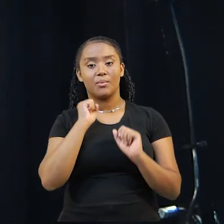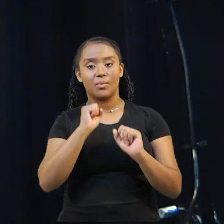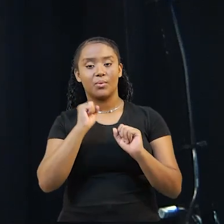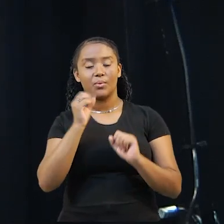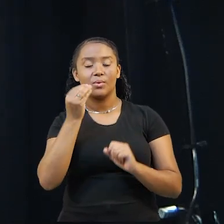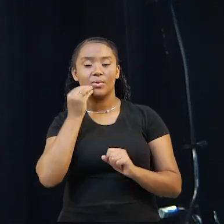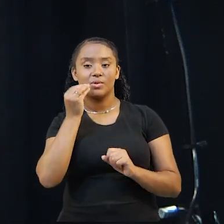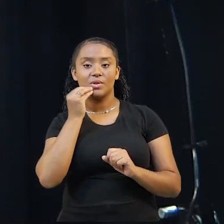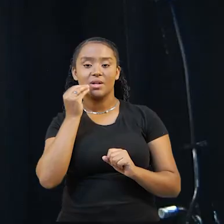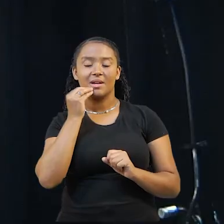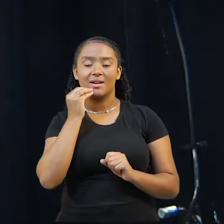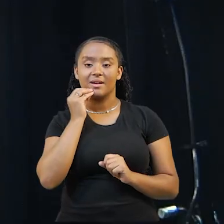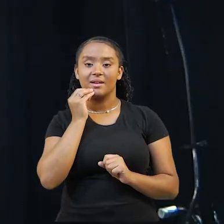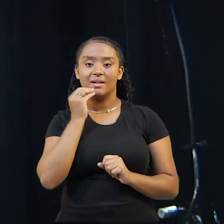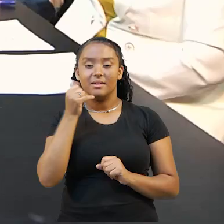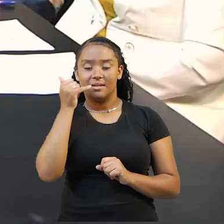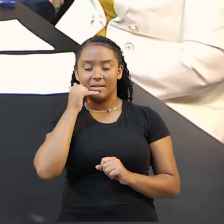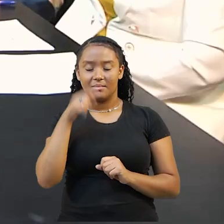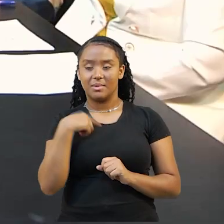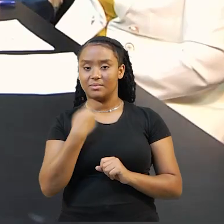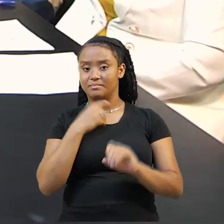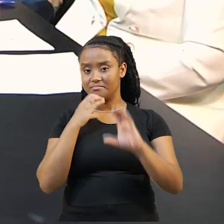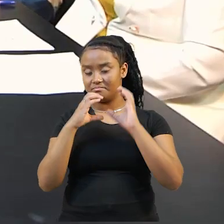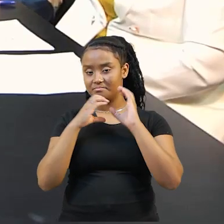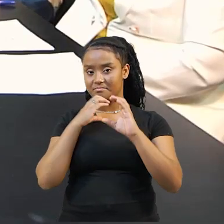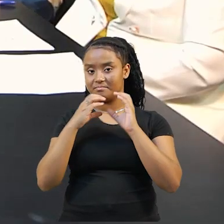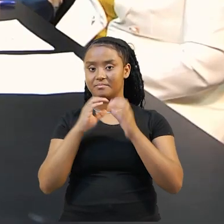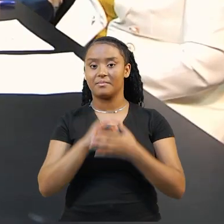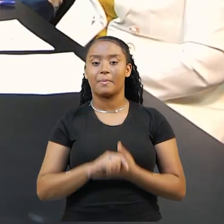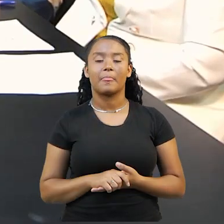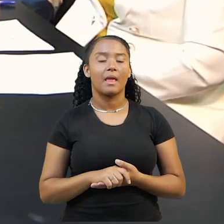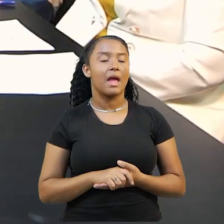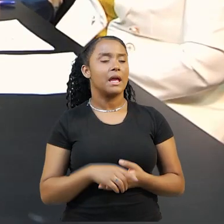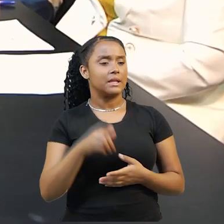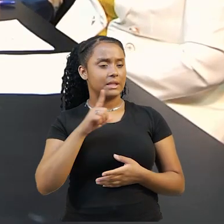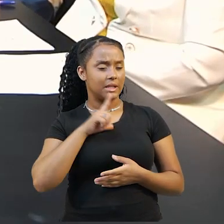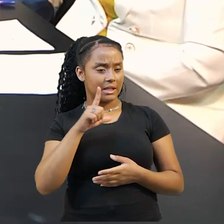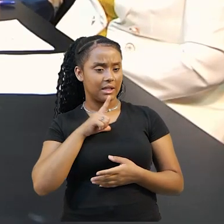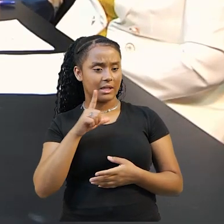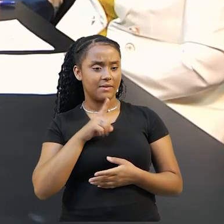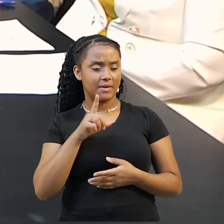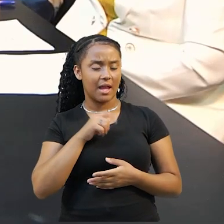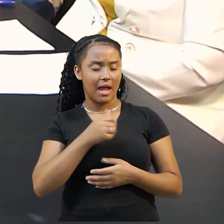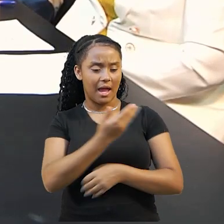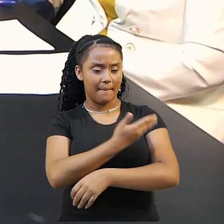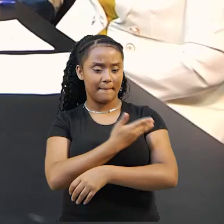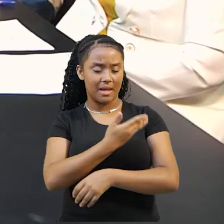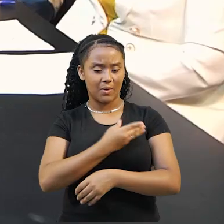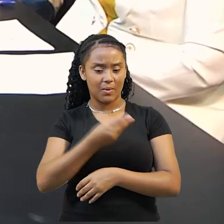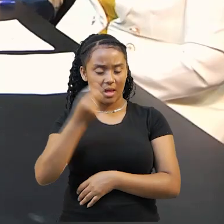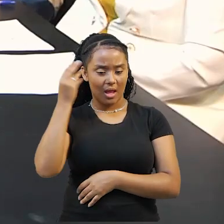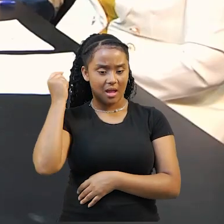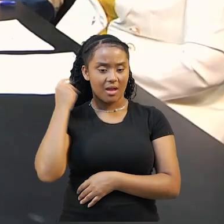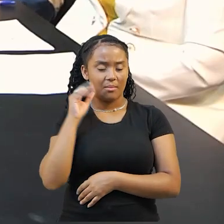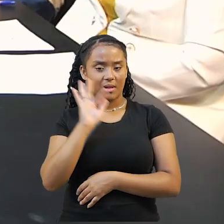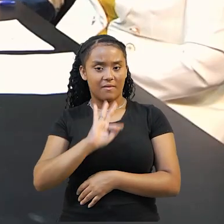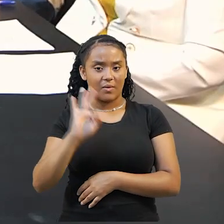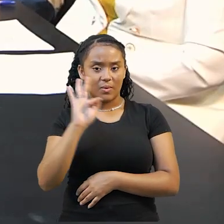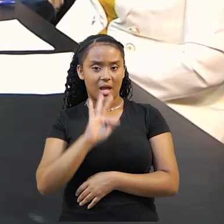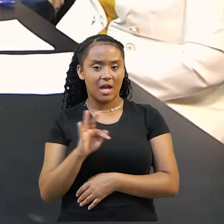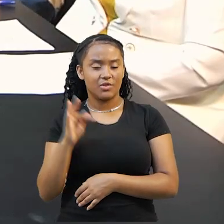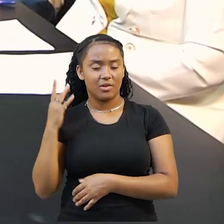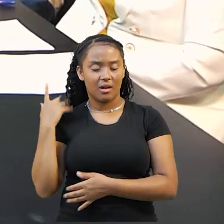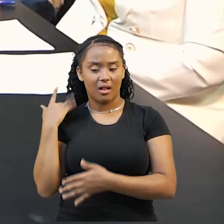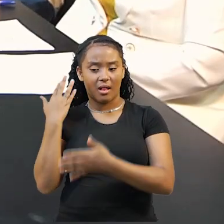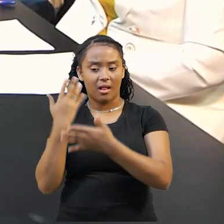gente se comunicar. Uhum. E sobraram amigos dessa época de faculdade? Tem algum